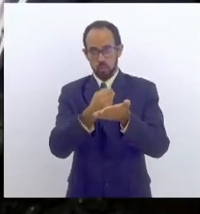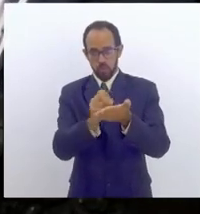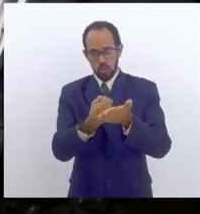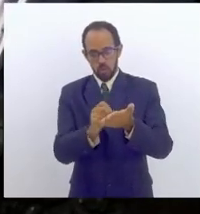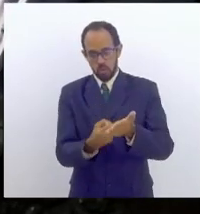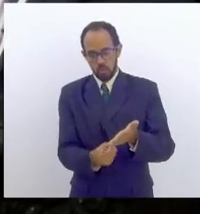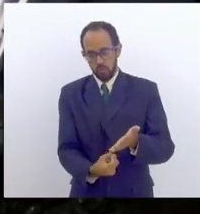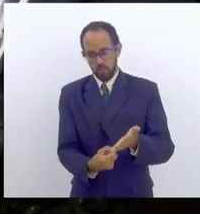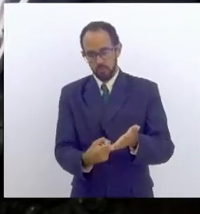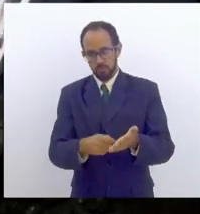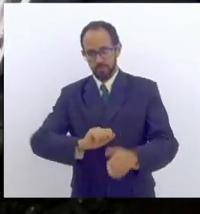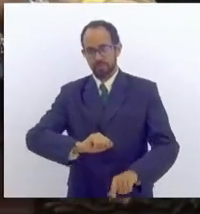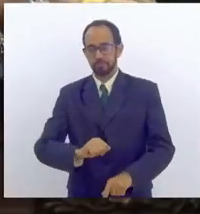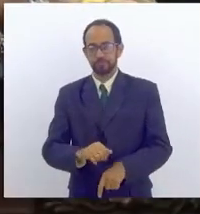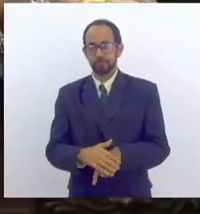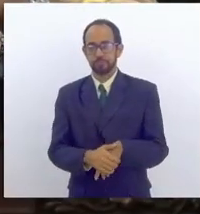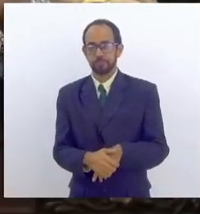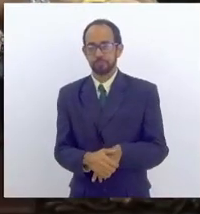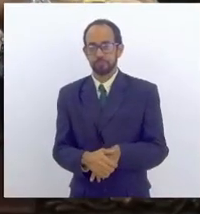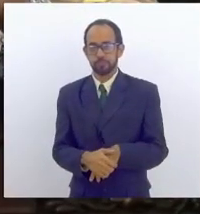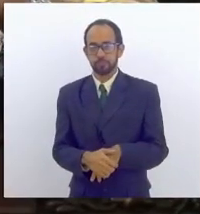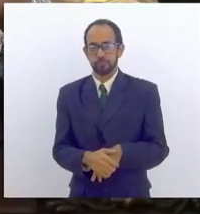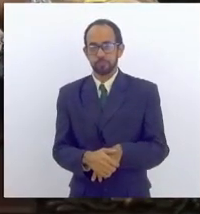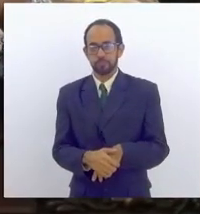E a cédula.